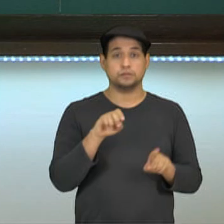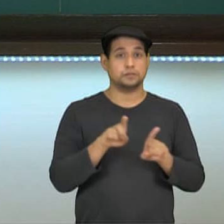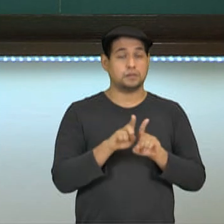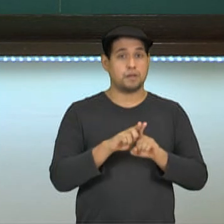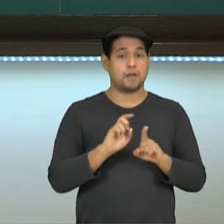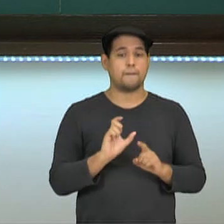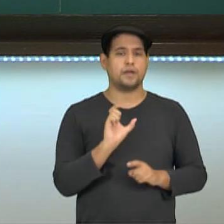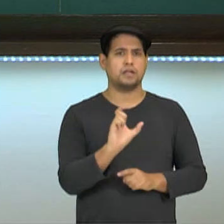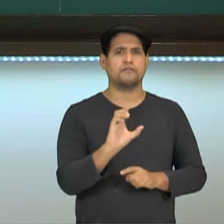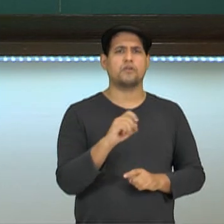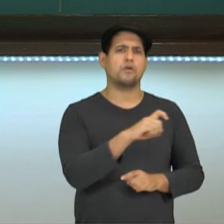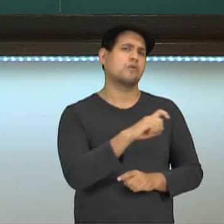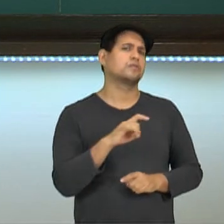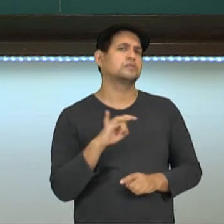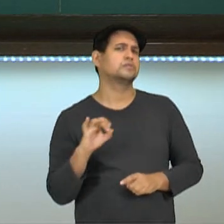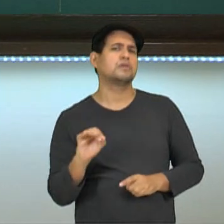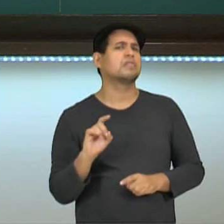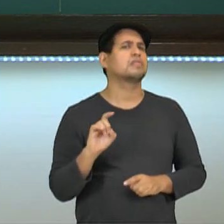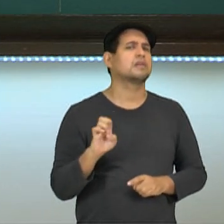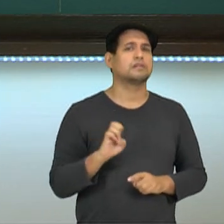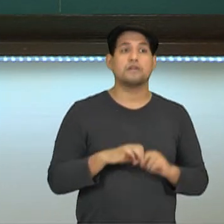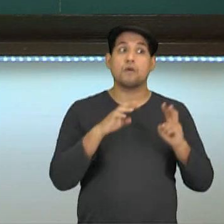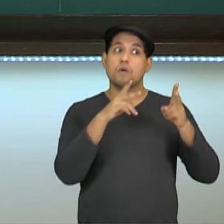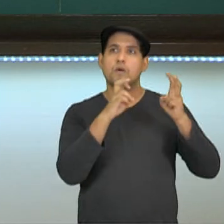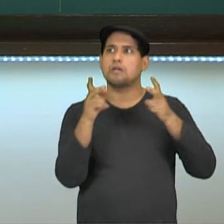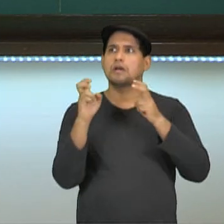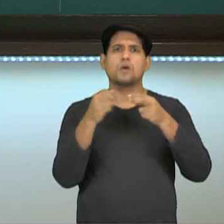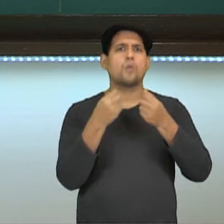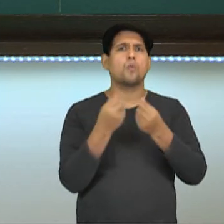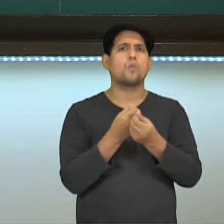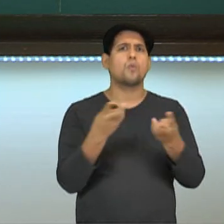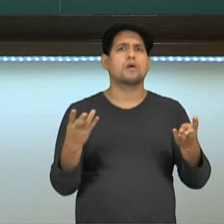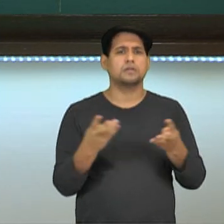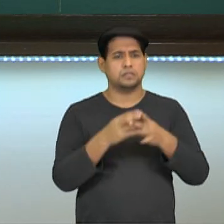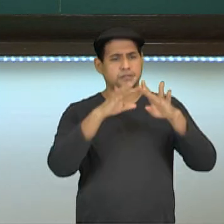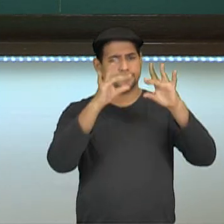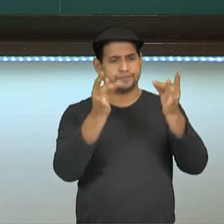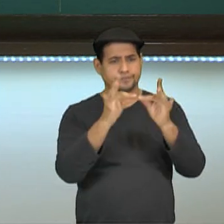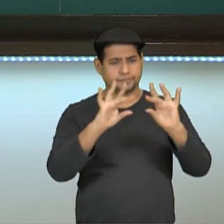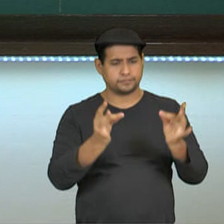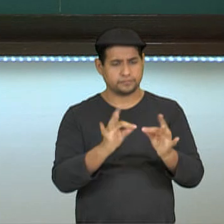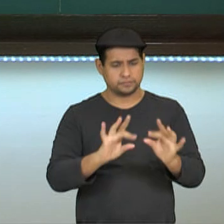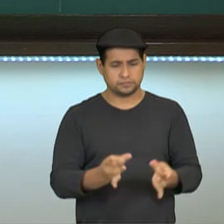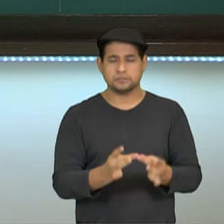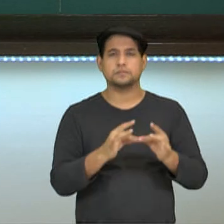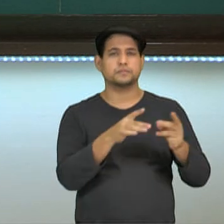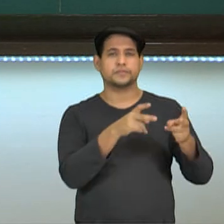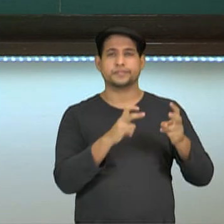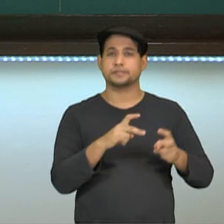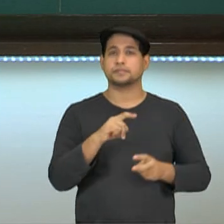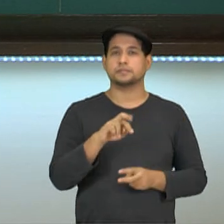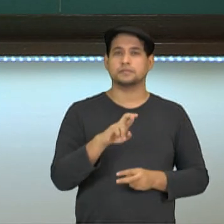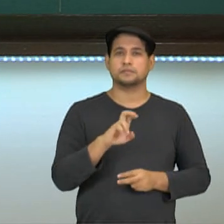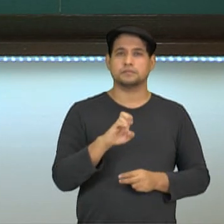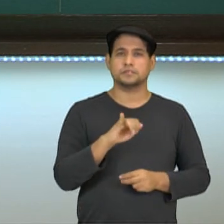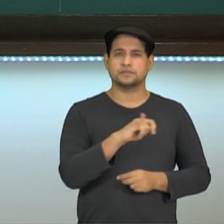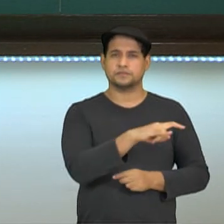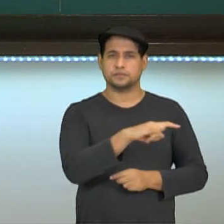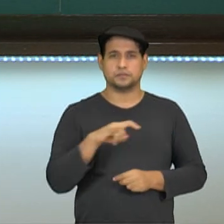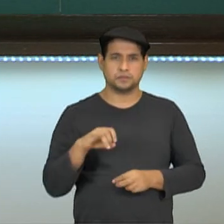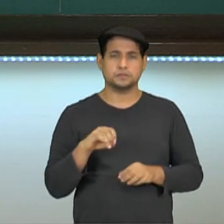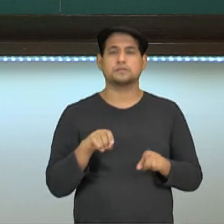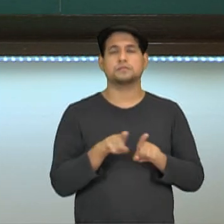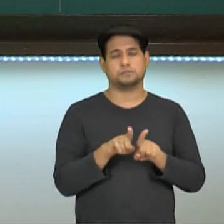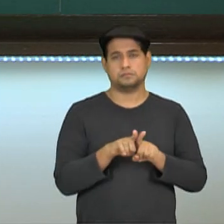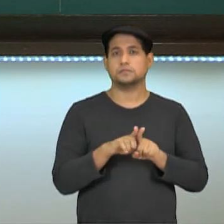palavra óxido, de, olha lá quantos do outro elemento tem, né? Então você vai pegar o prefixo ali para aquele